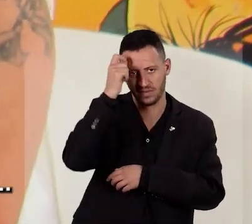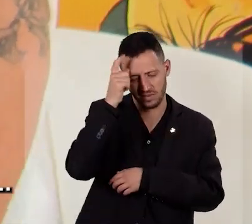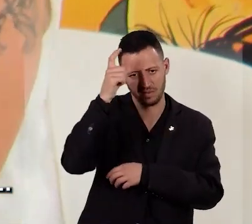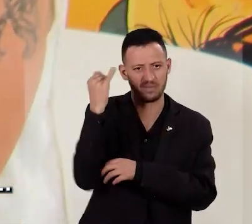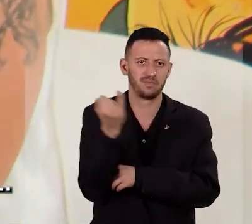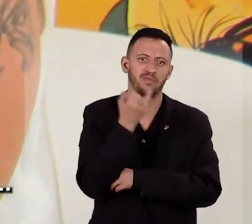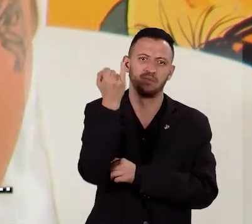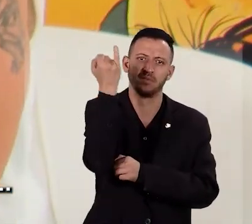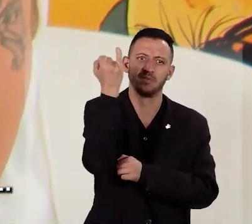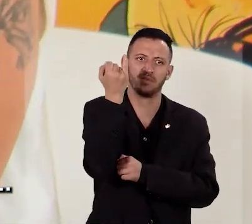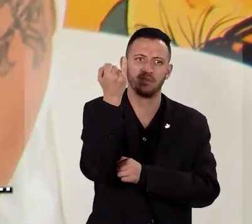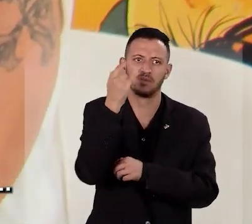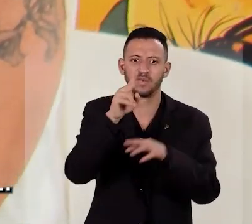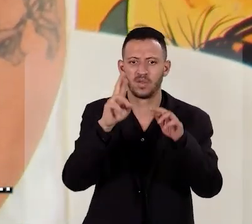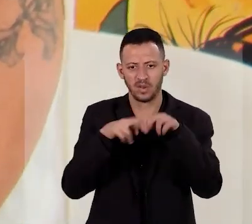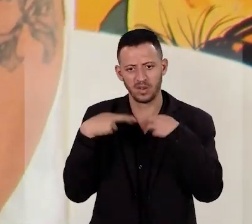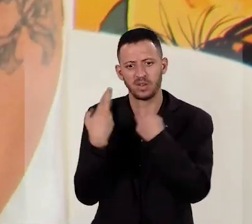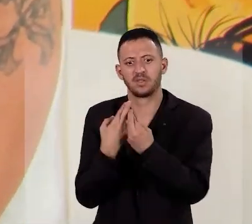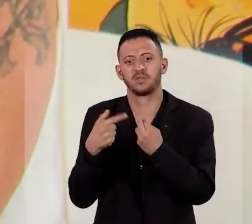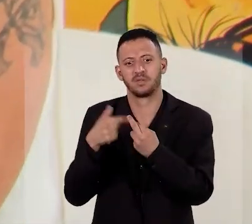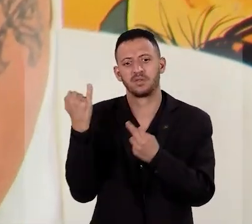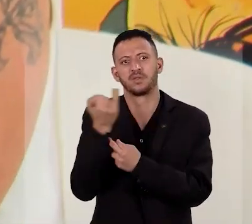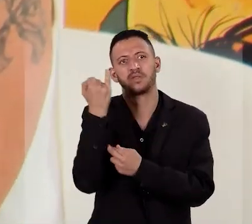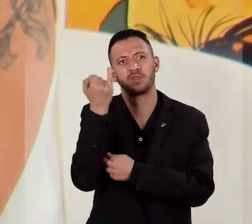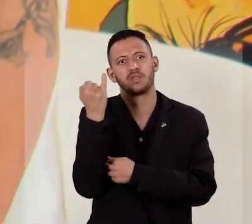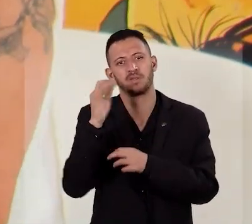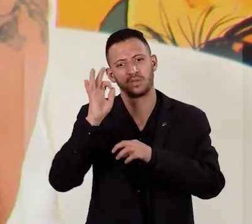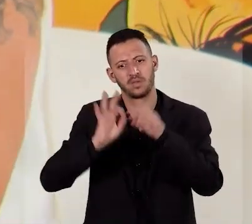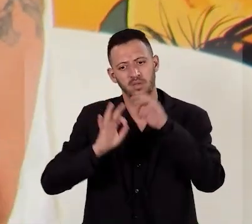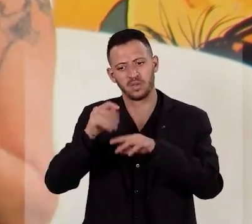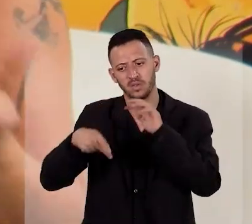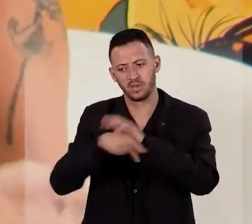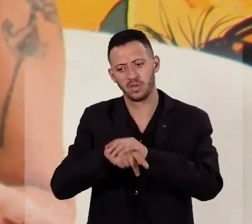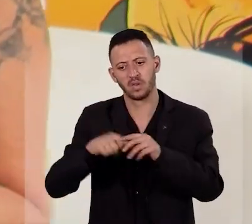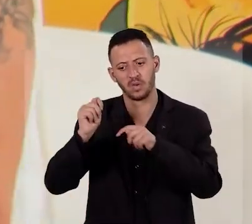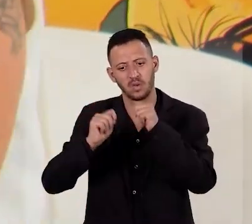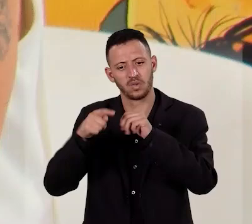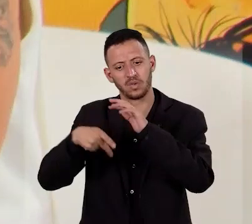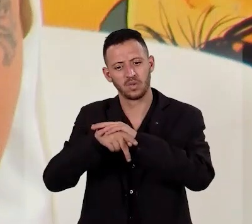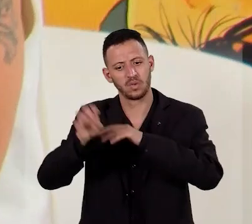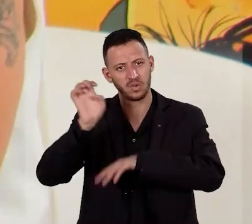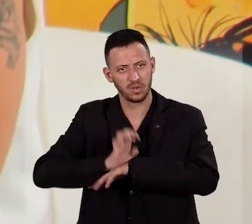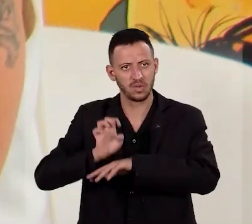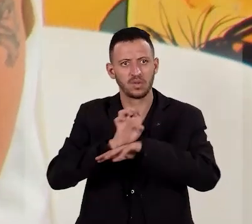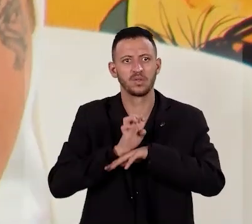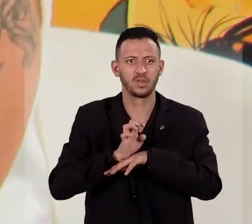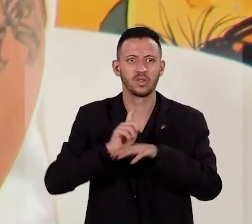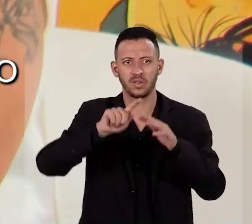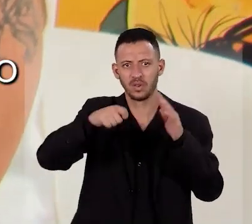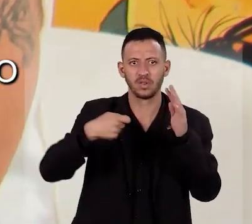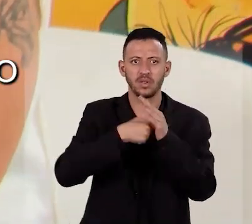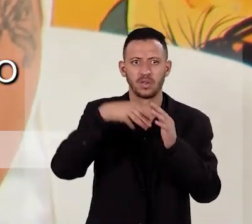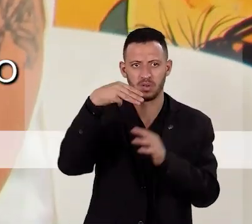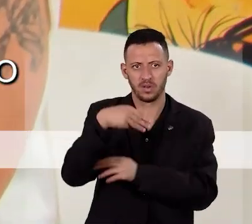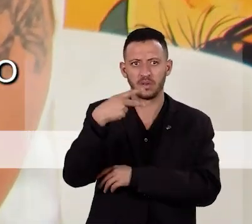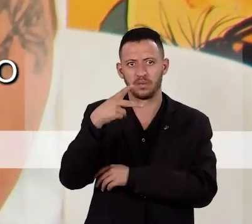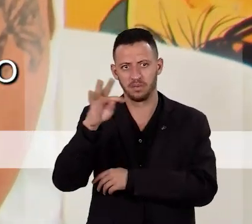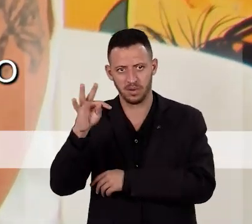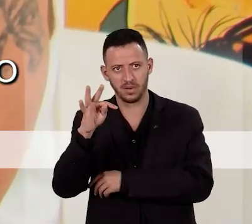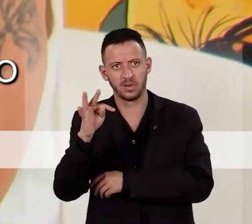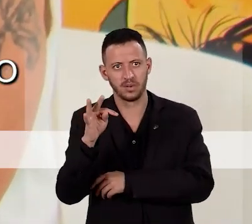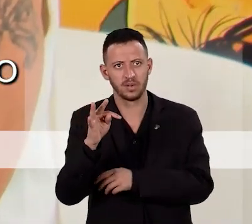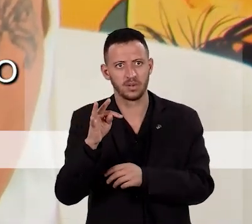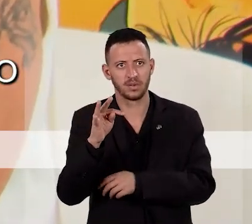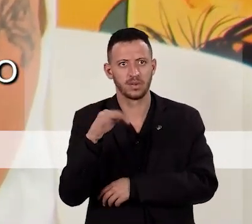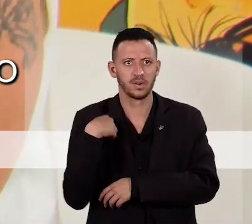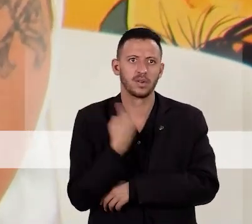Né? Então, o conhecimento é fundamental, a reunião é fundamental, e os organismos de controle do Estado, que denúncias para o